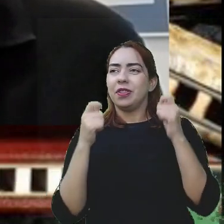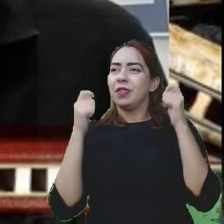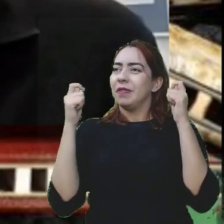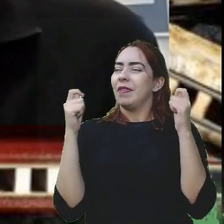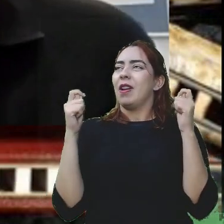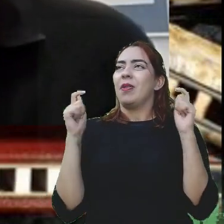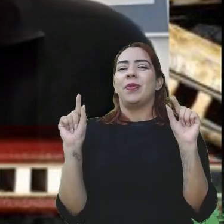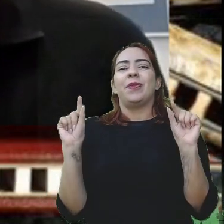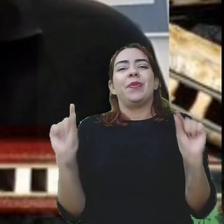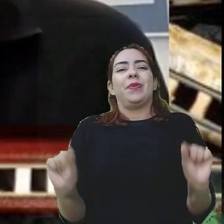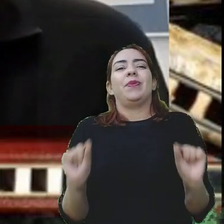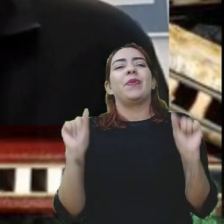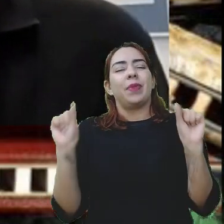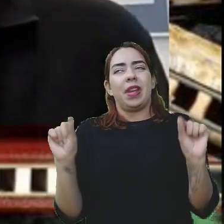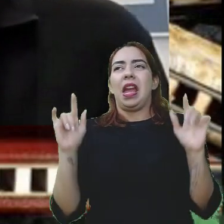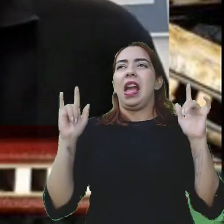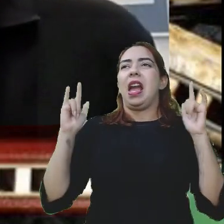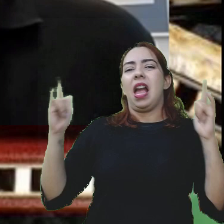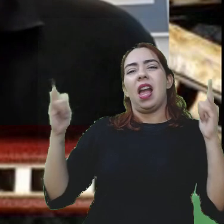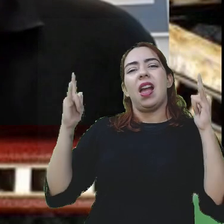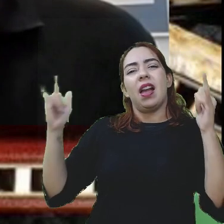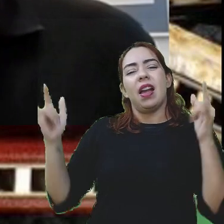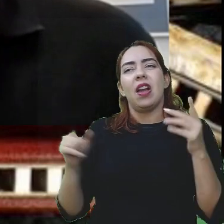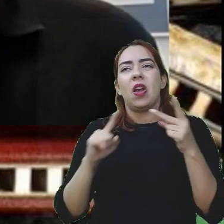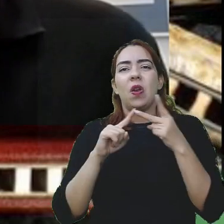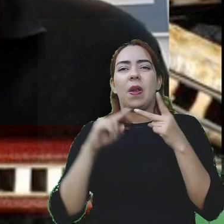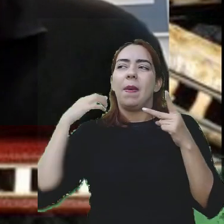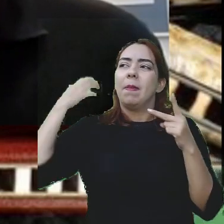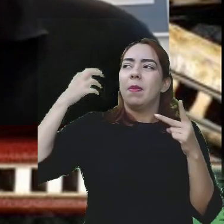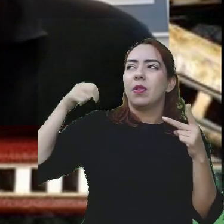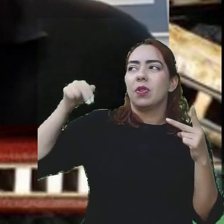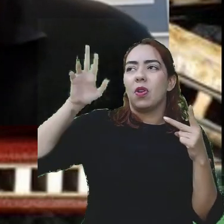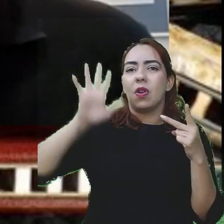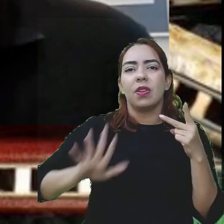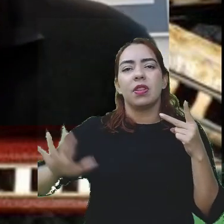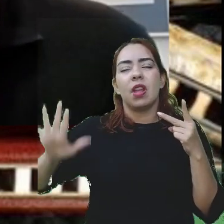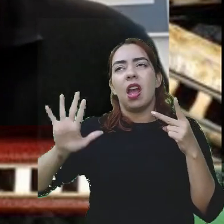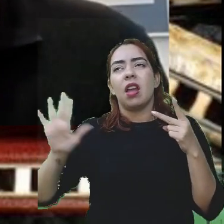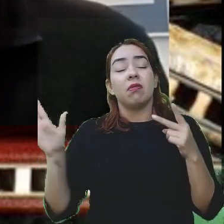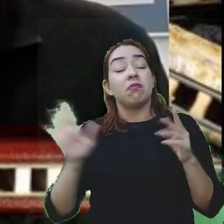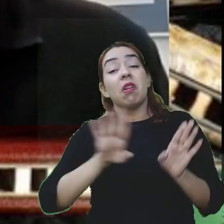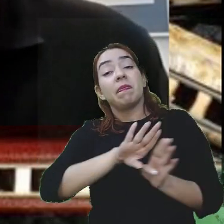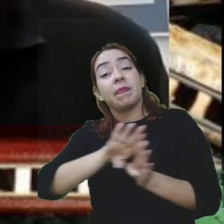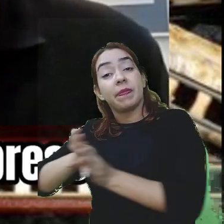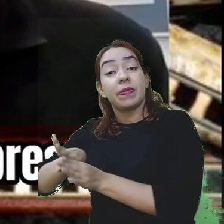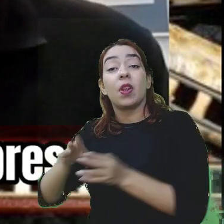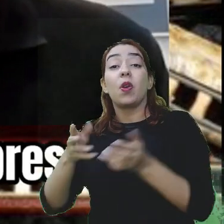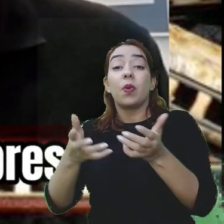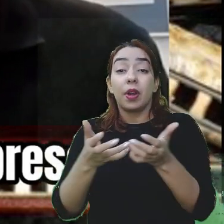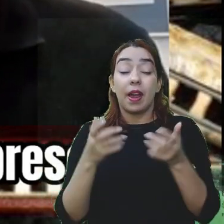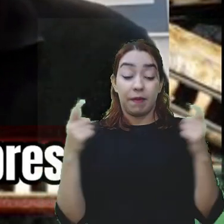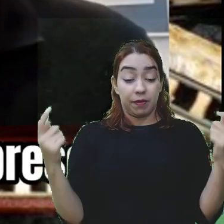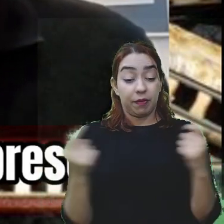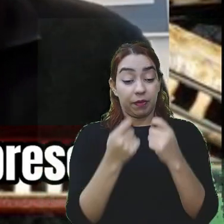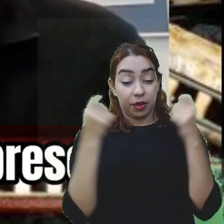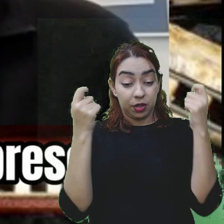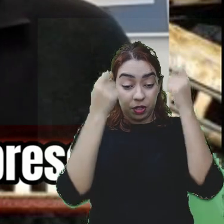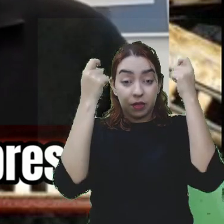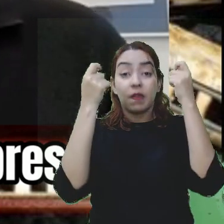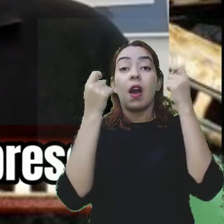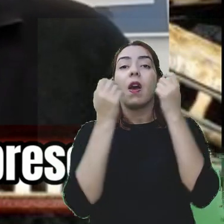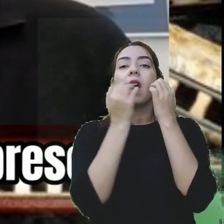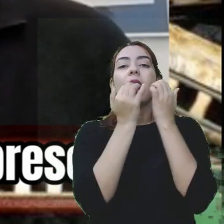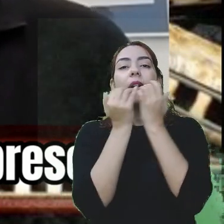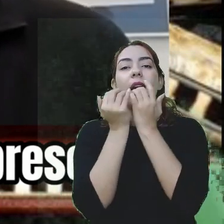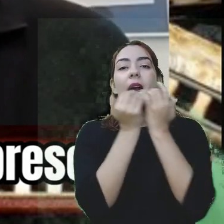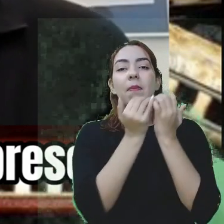de rock, nada de música nordestina, seria um festival de harmônicas com toda a possibilidade